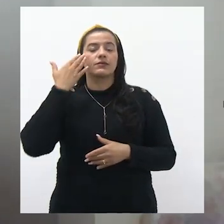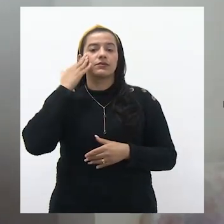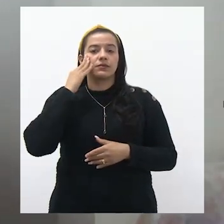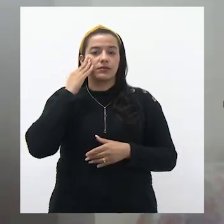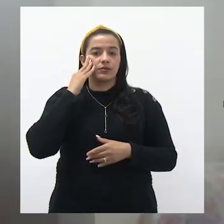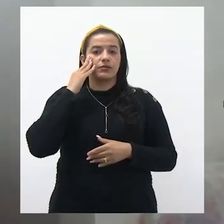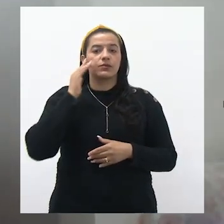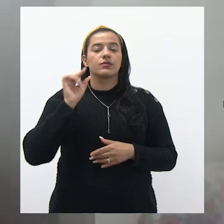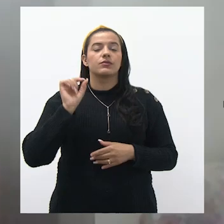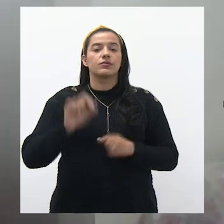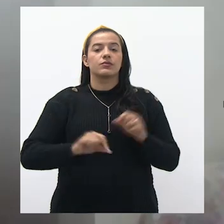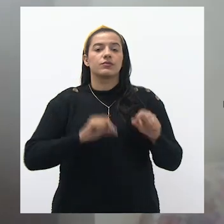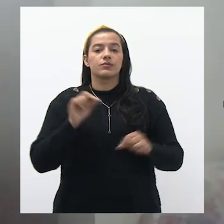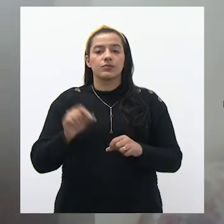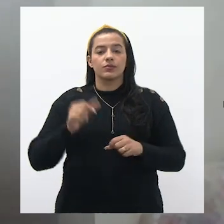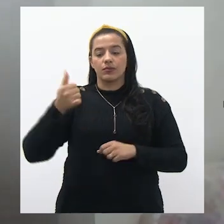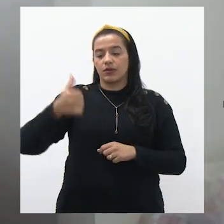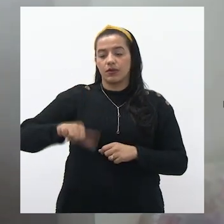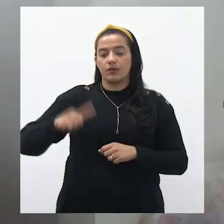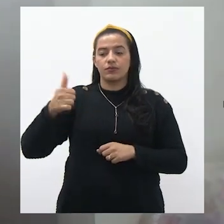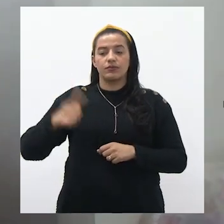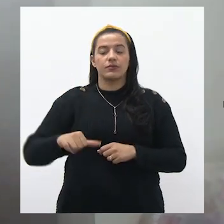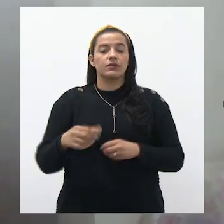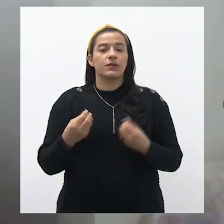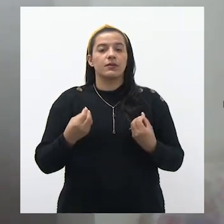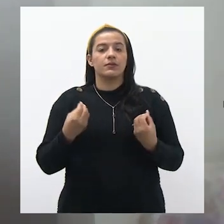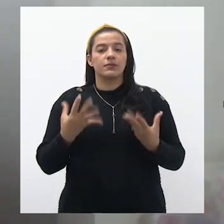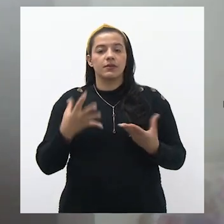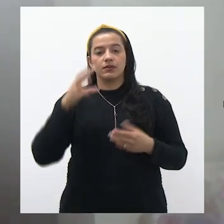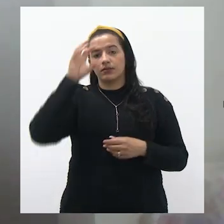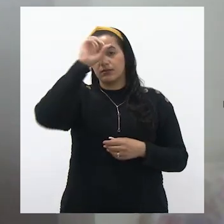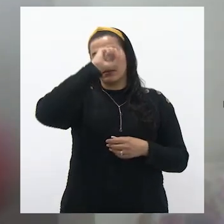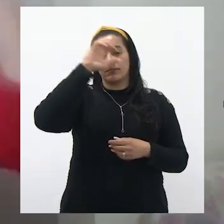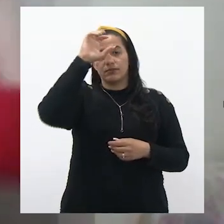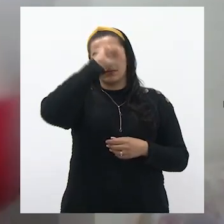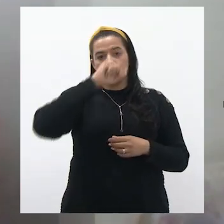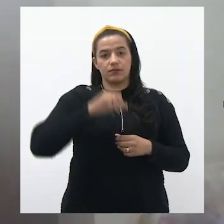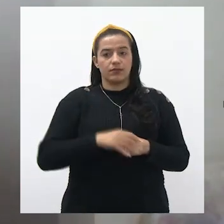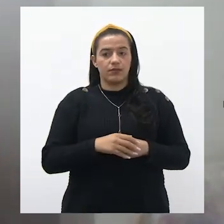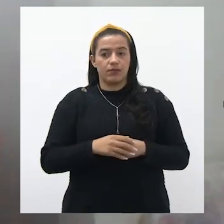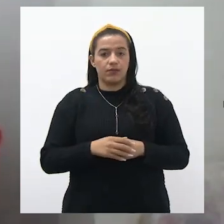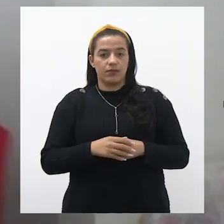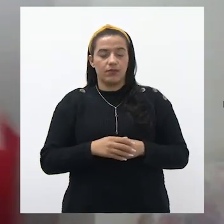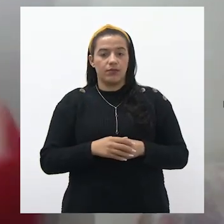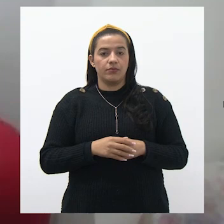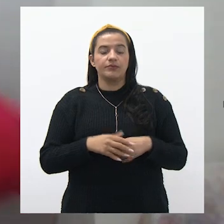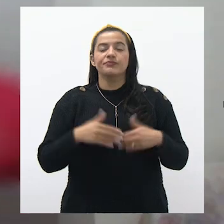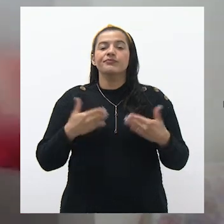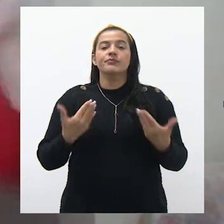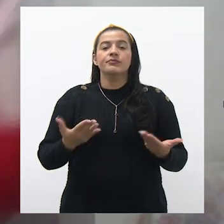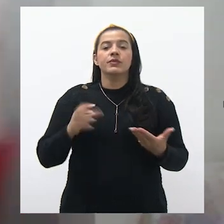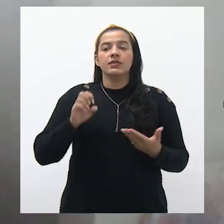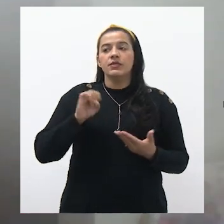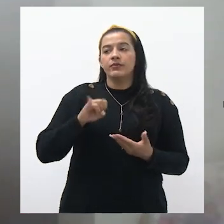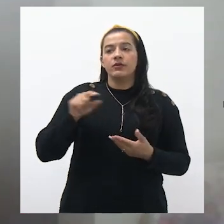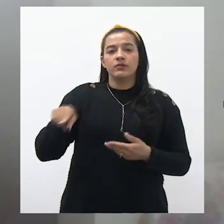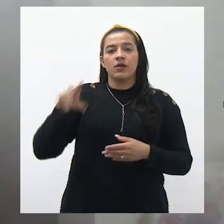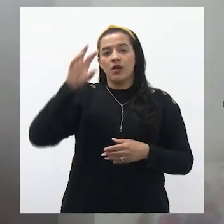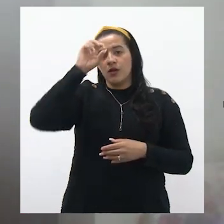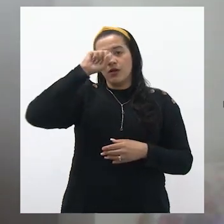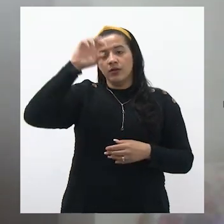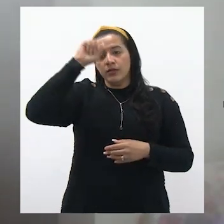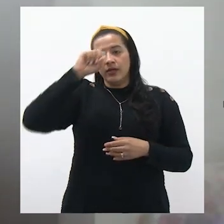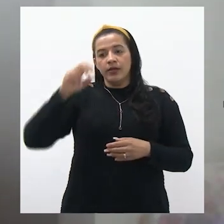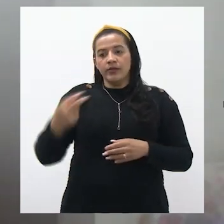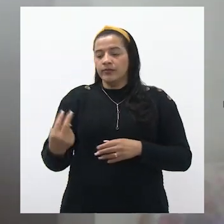que é uma avaliação para a aprendizagem e não da aprendizagem. Porque se fosse da aprendizagem, a gente olhava